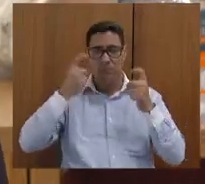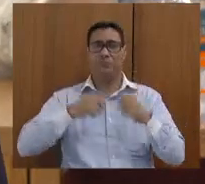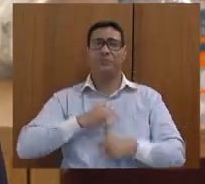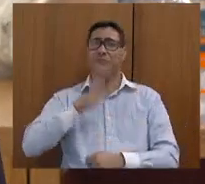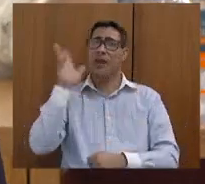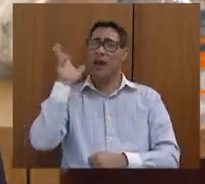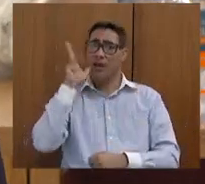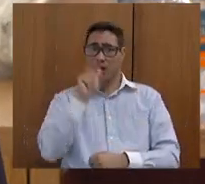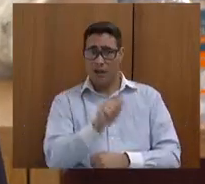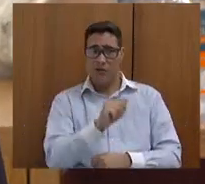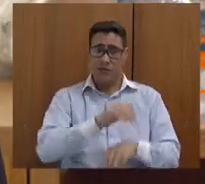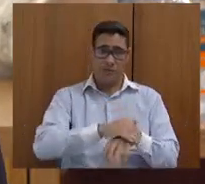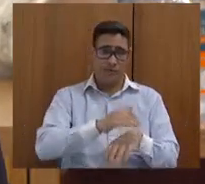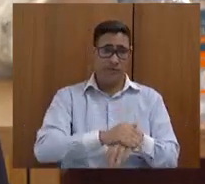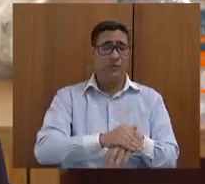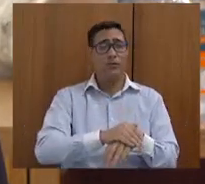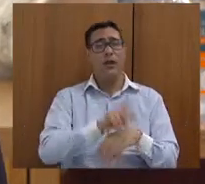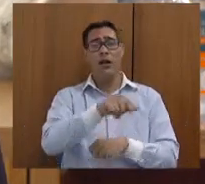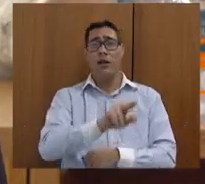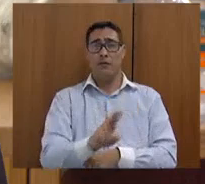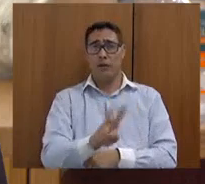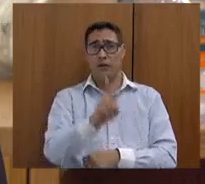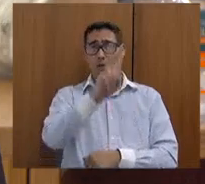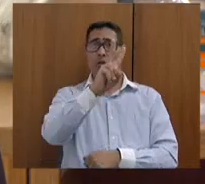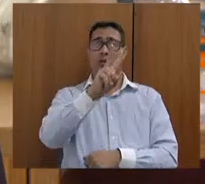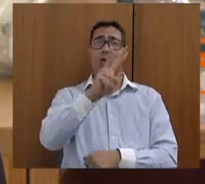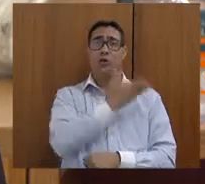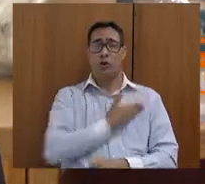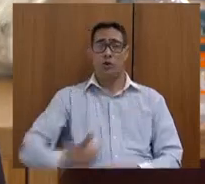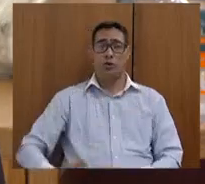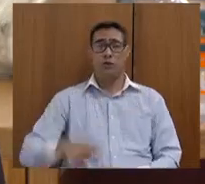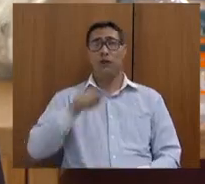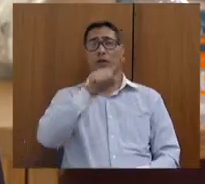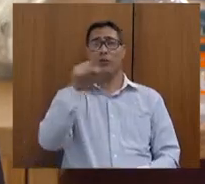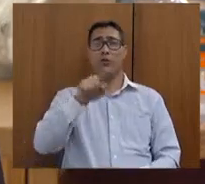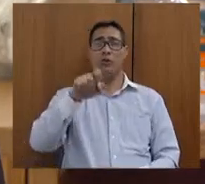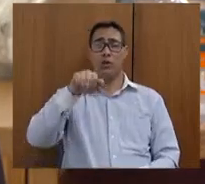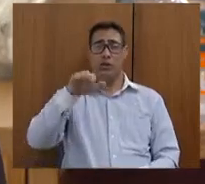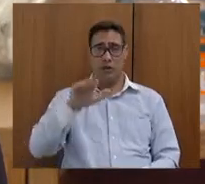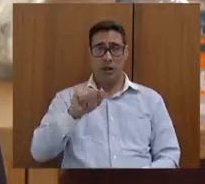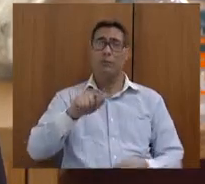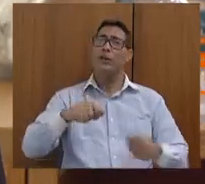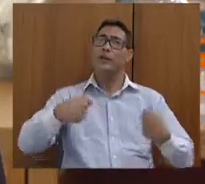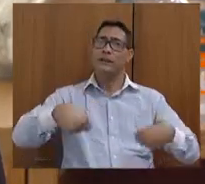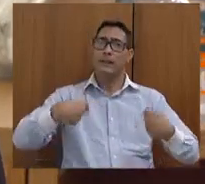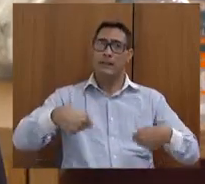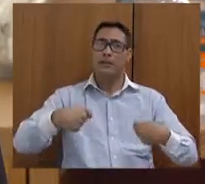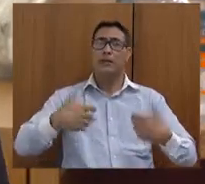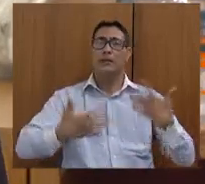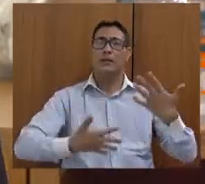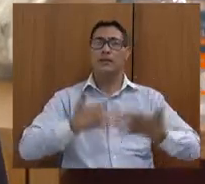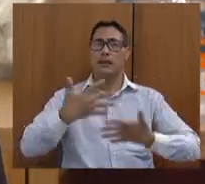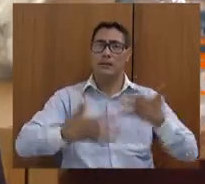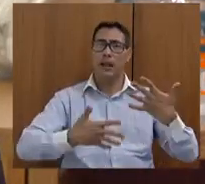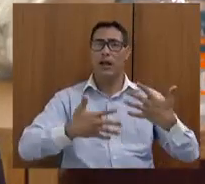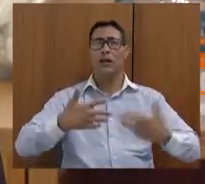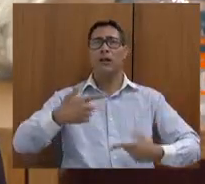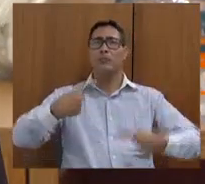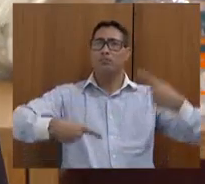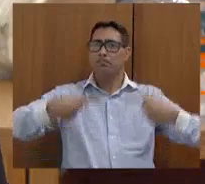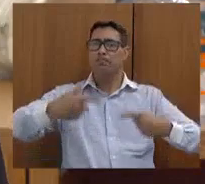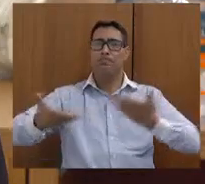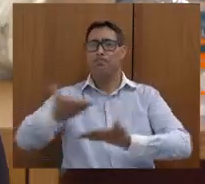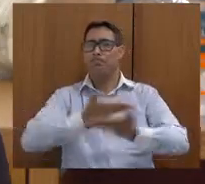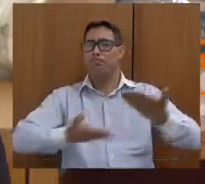que do ponto de vista da valorização o governo Zema efetivamente tem que se dispor como você disse no início dialogar